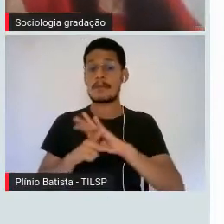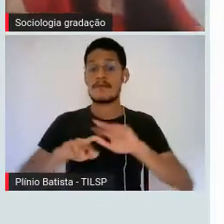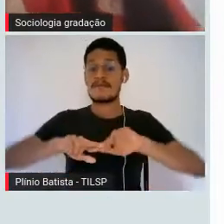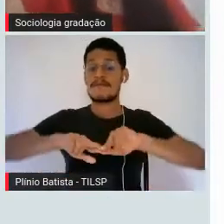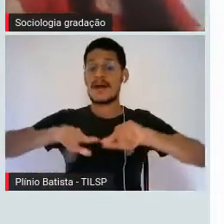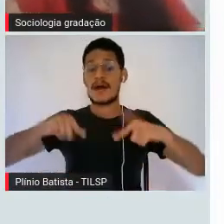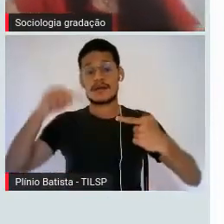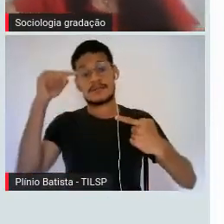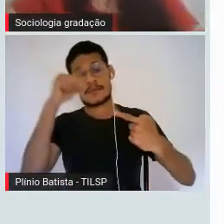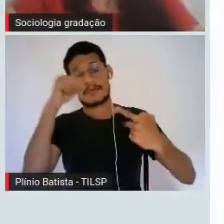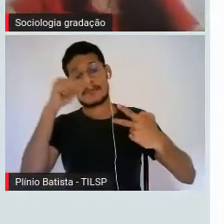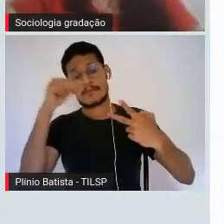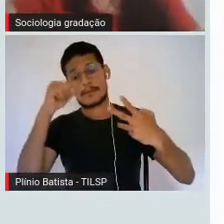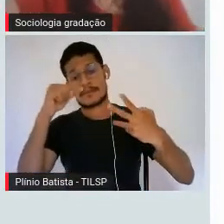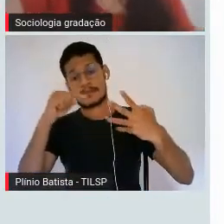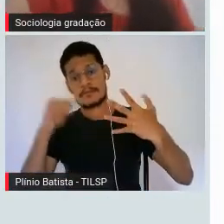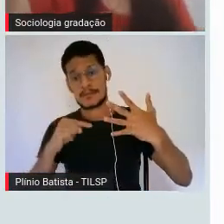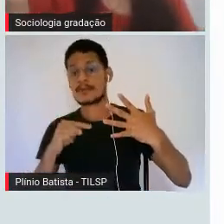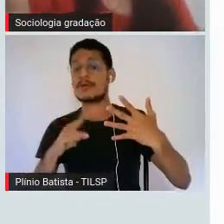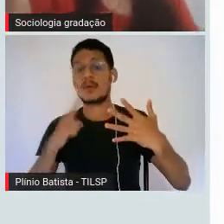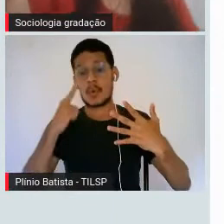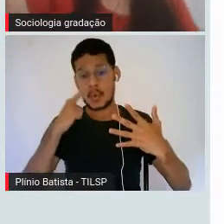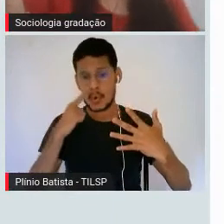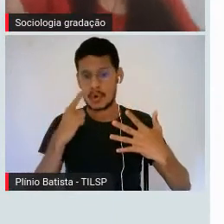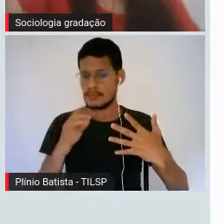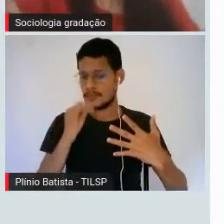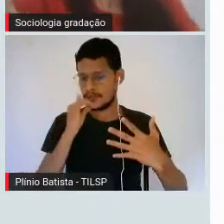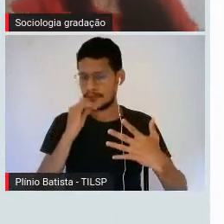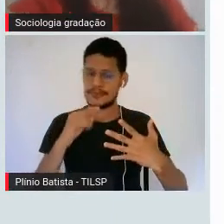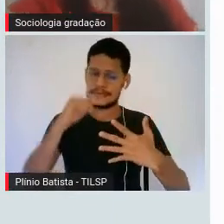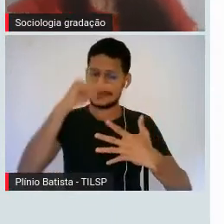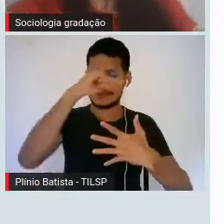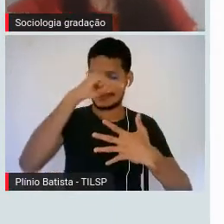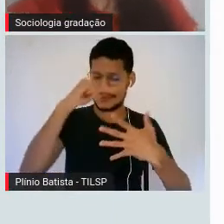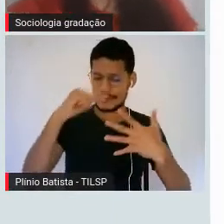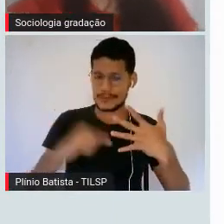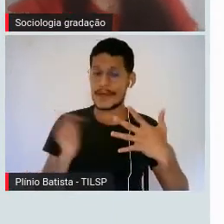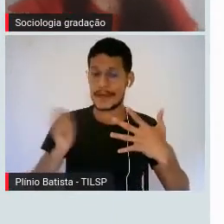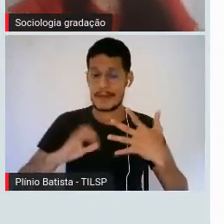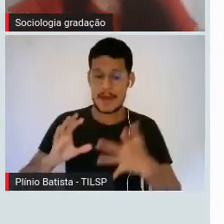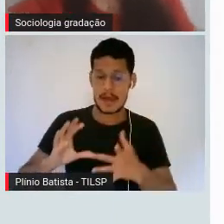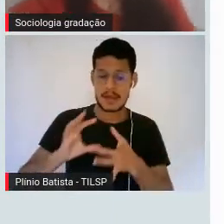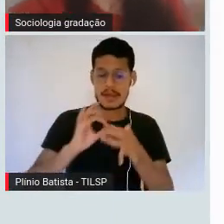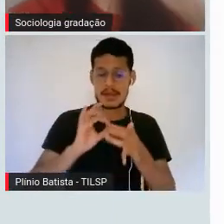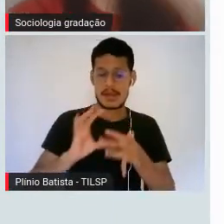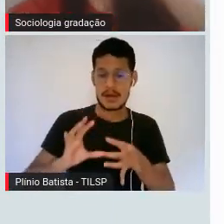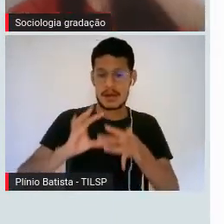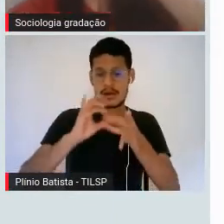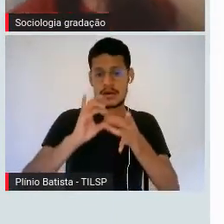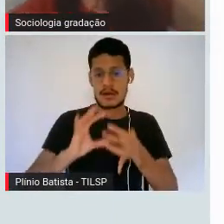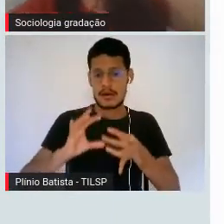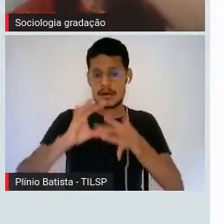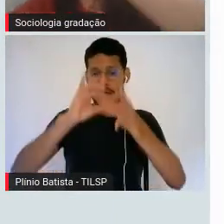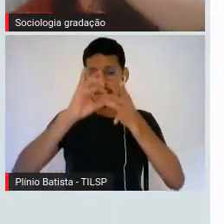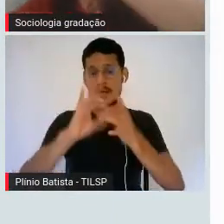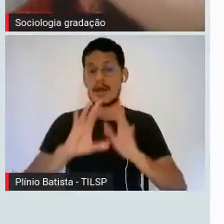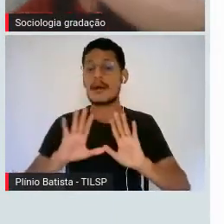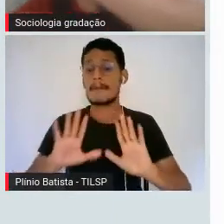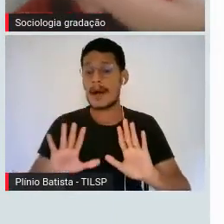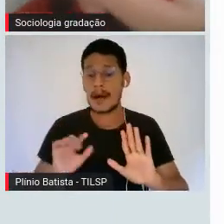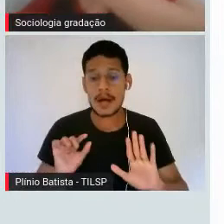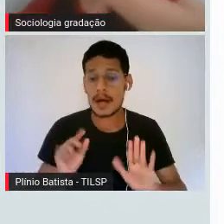outras coisas que vão sendo interligadas, e aí ela